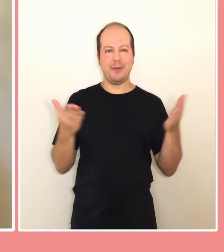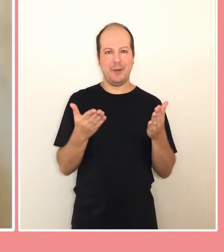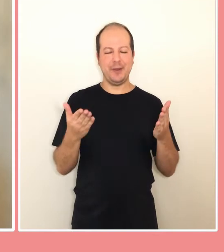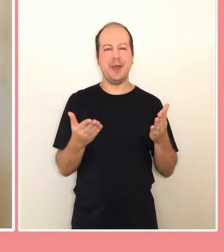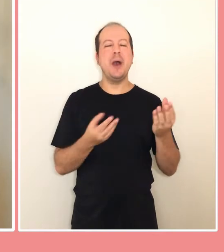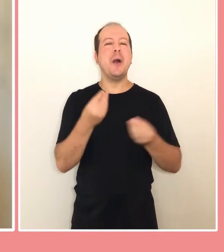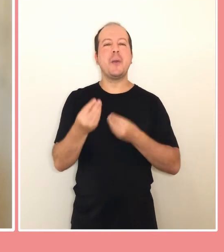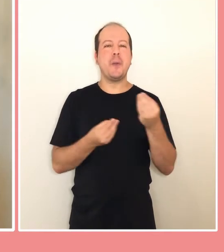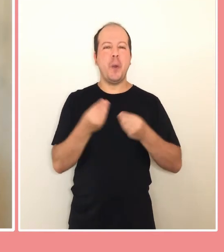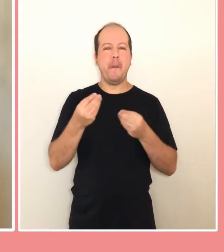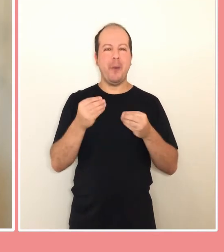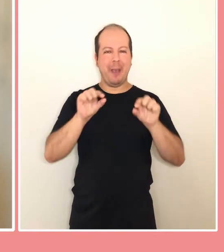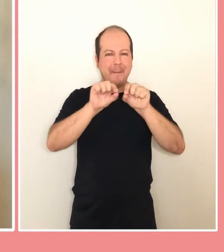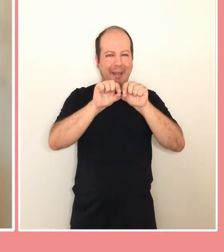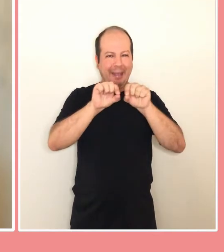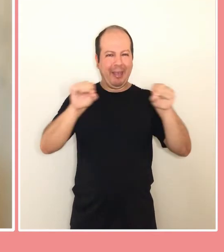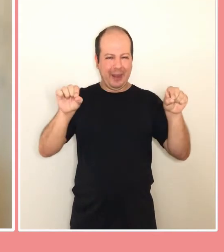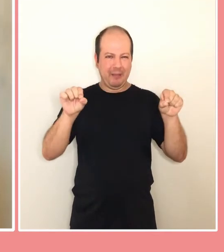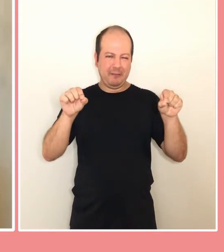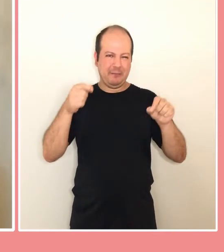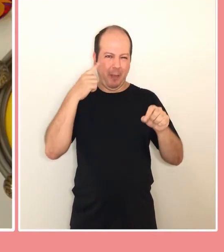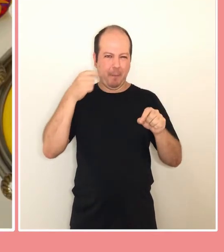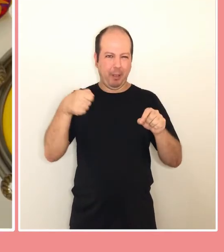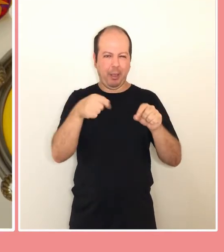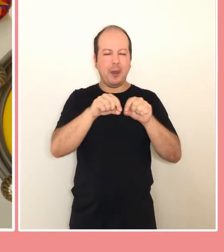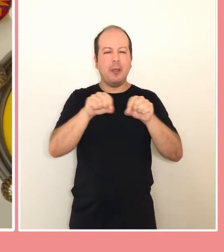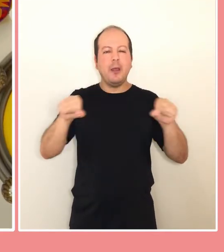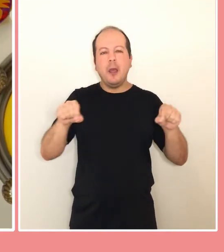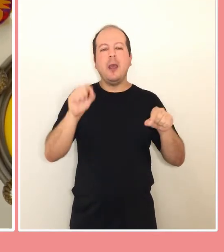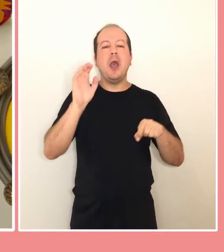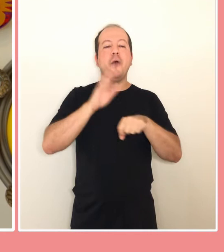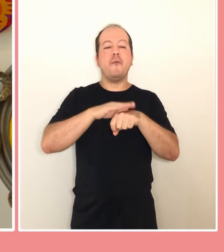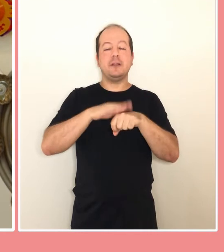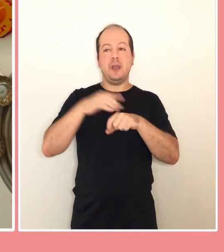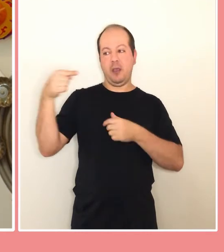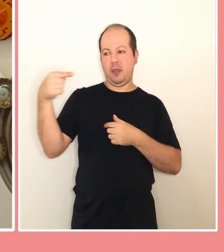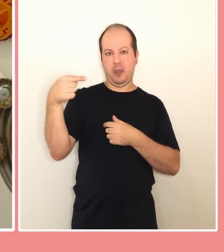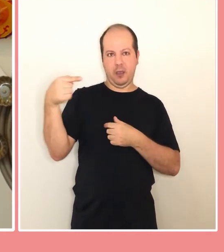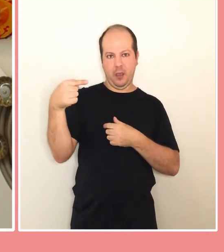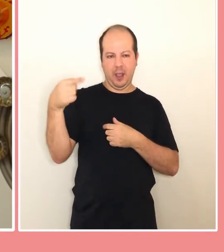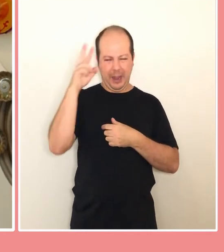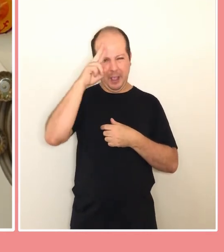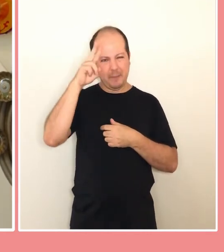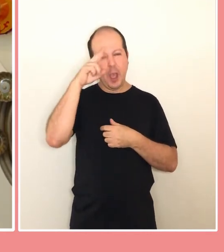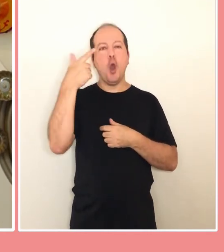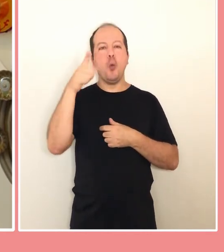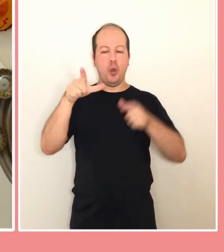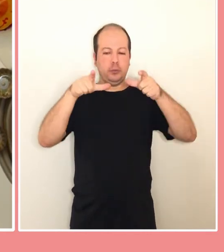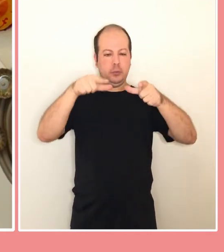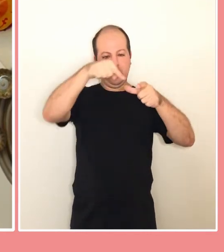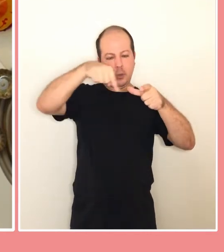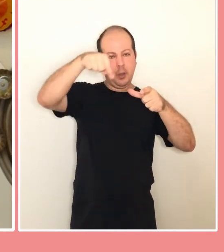como no caso da mangueira, precisamos fazer um furo na parte inferior do pote, na base do pote. E esse